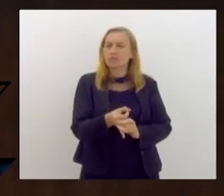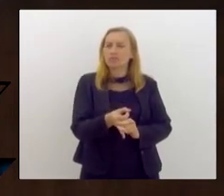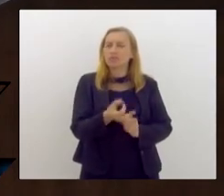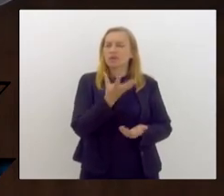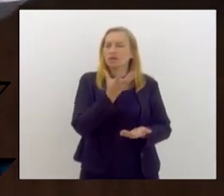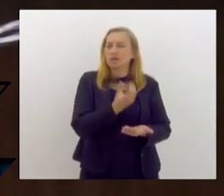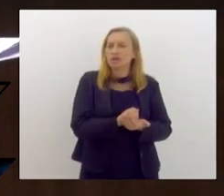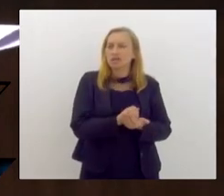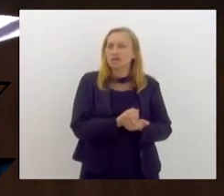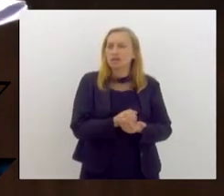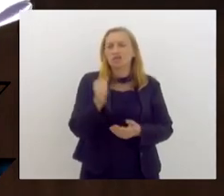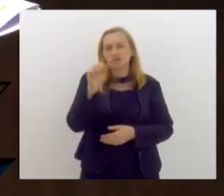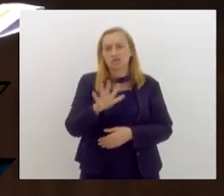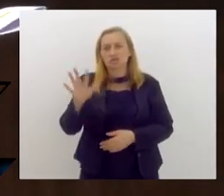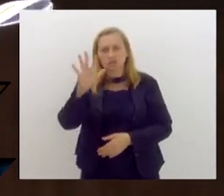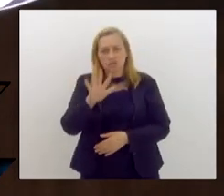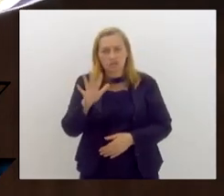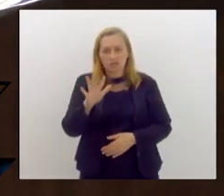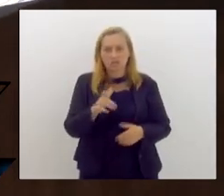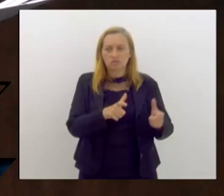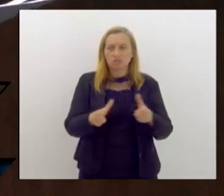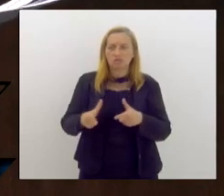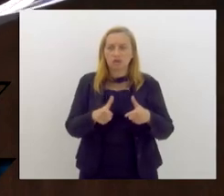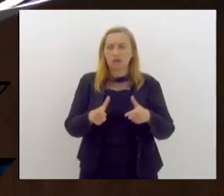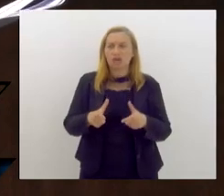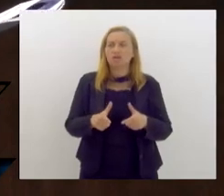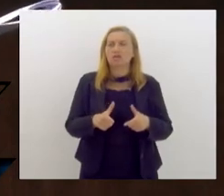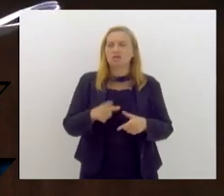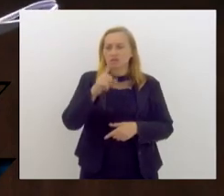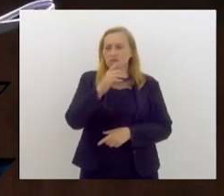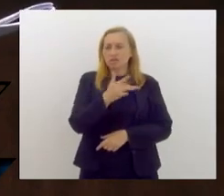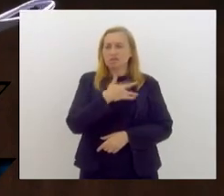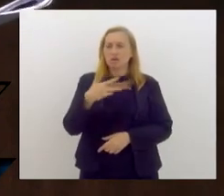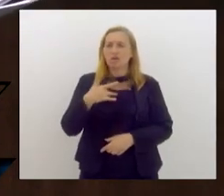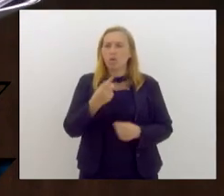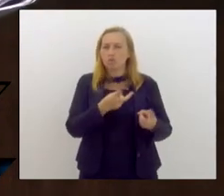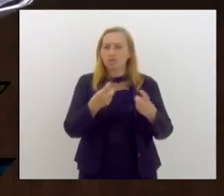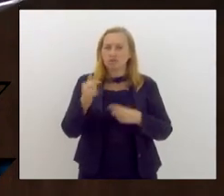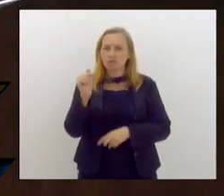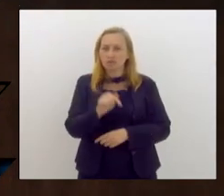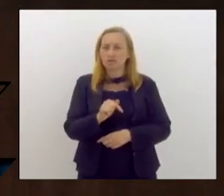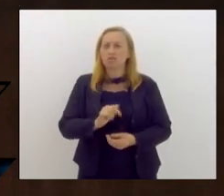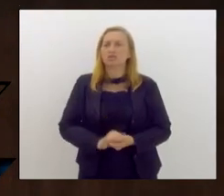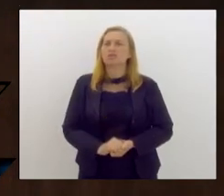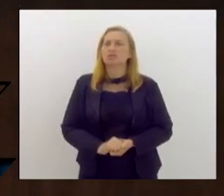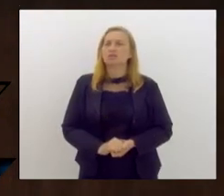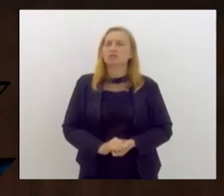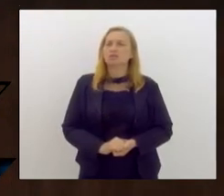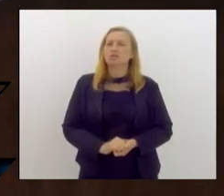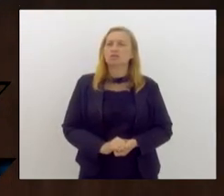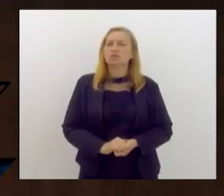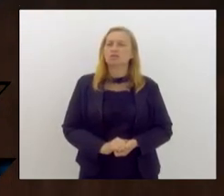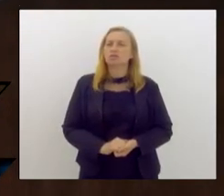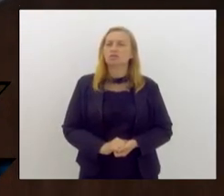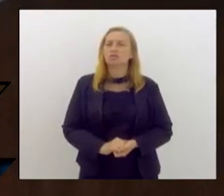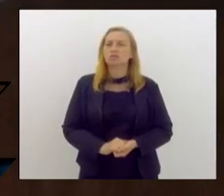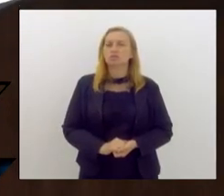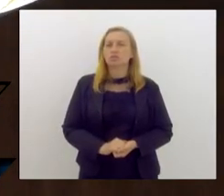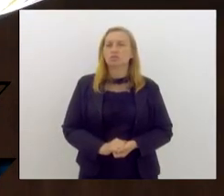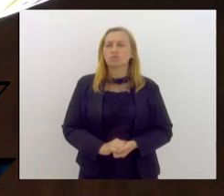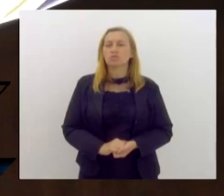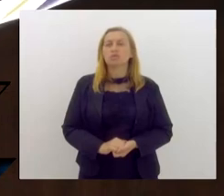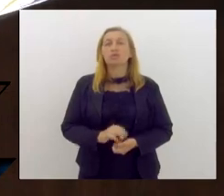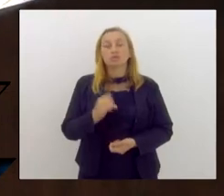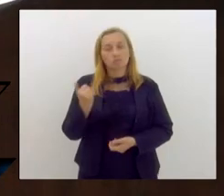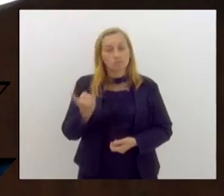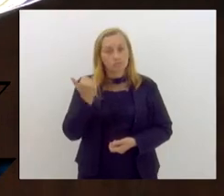Cadastro Nacional dos Estabelecimentos de Saúde. A minha observação aqui é que eu acho que é legítimo e faz